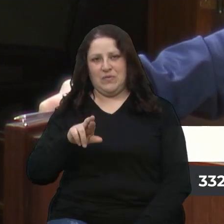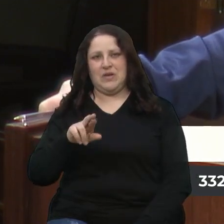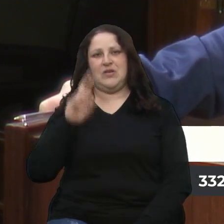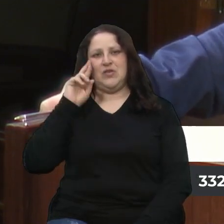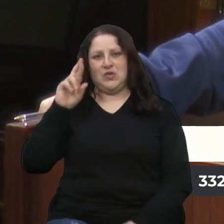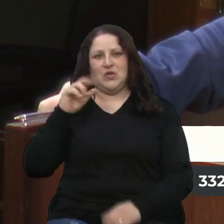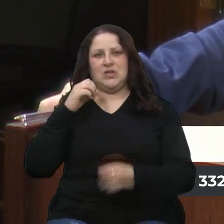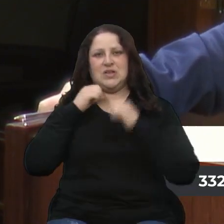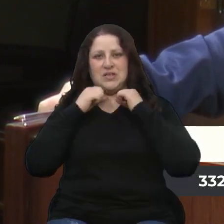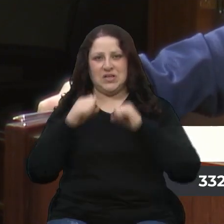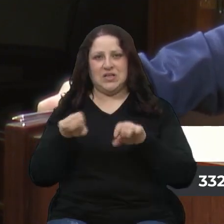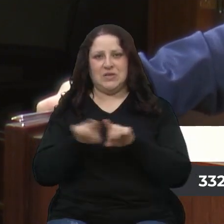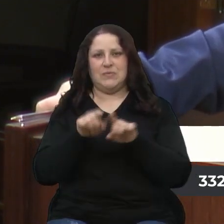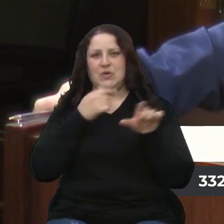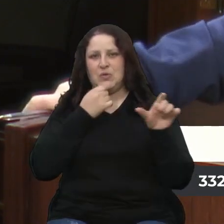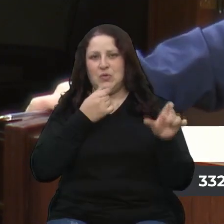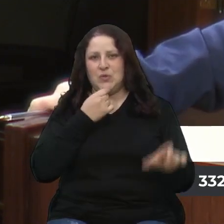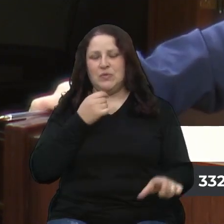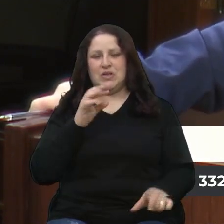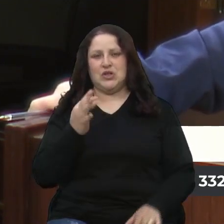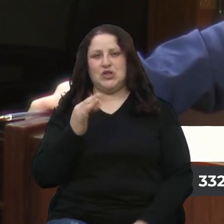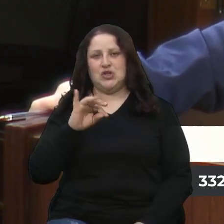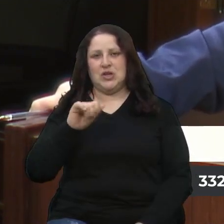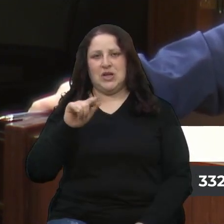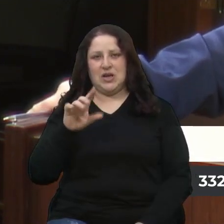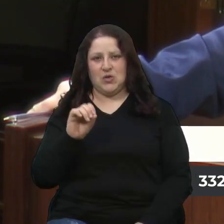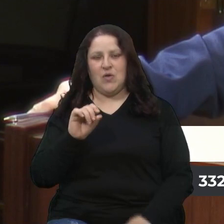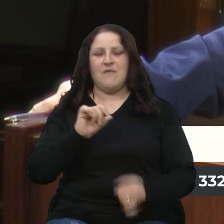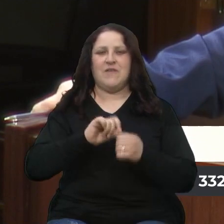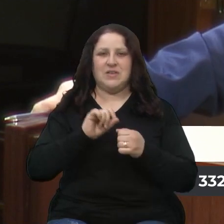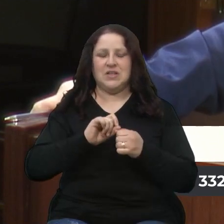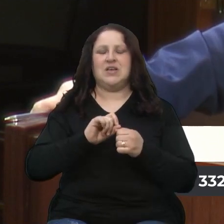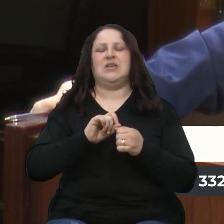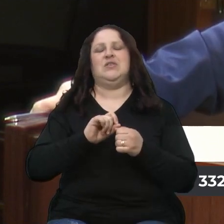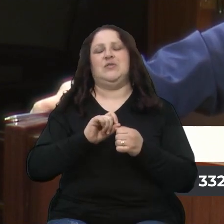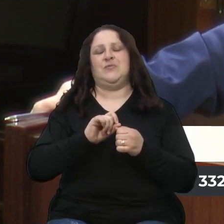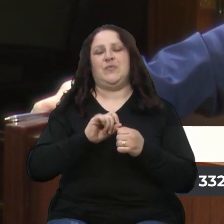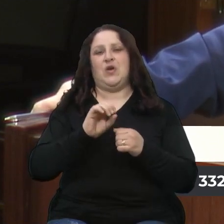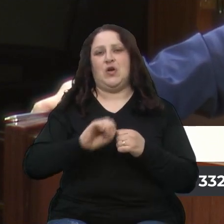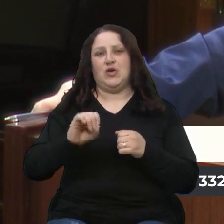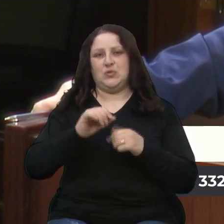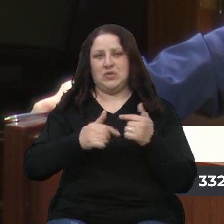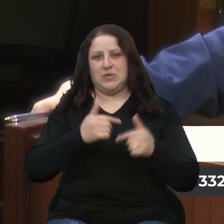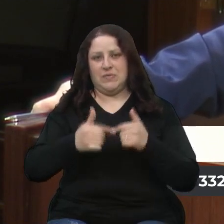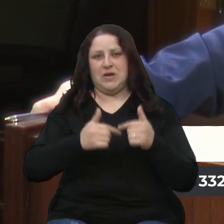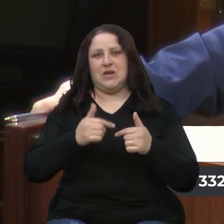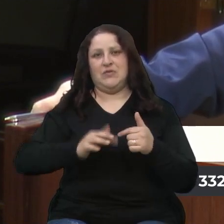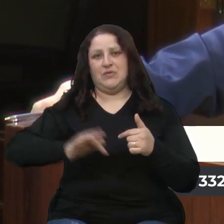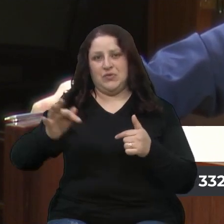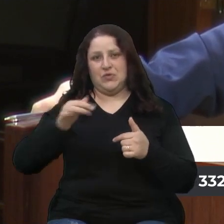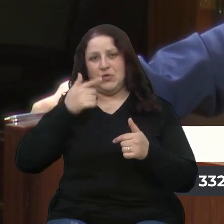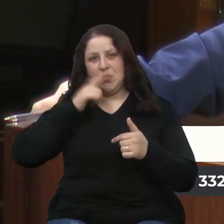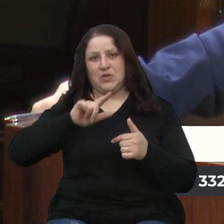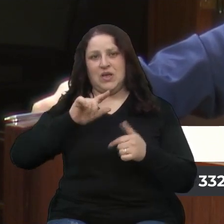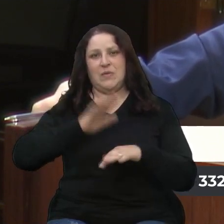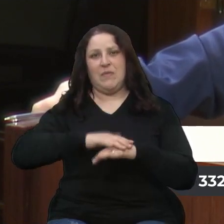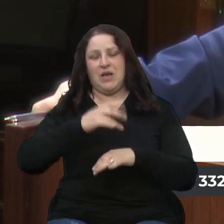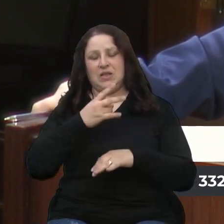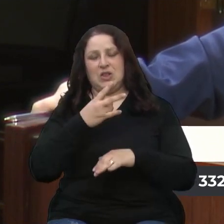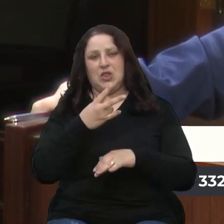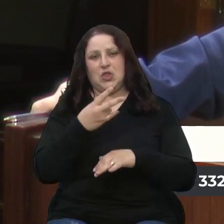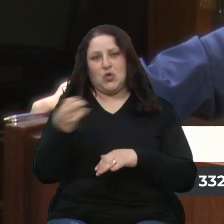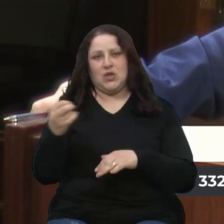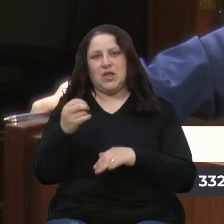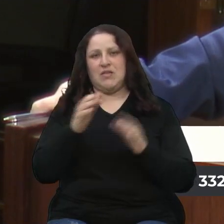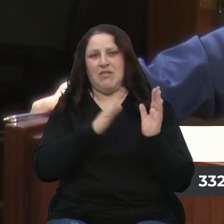estão fazendo um excelente trabalho. Novas moradias virão do governo do Estado agora, cerca de 200, se não me engano, né, e também do